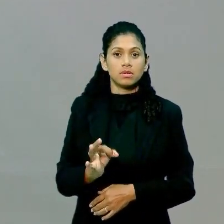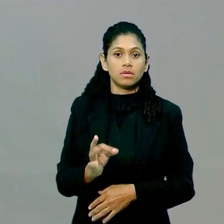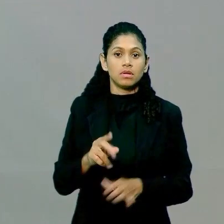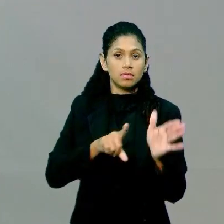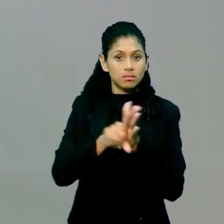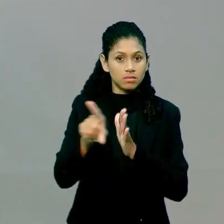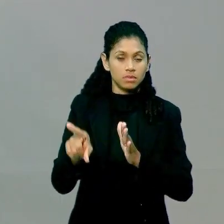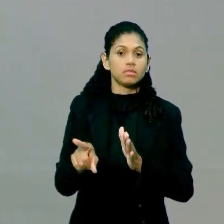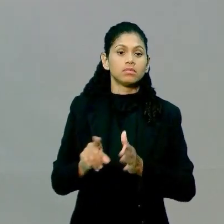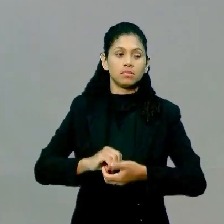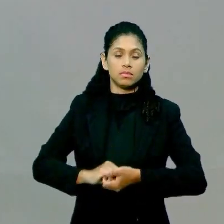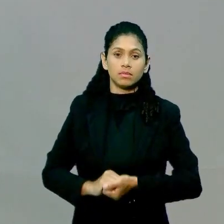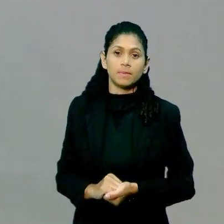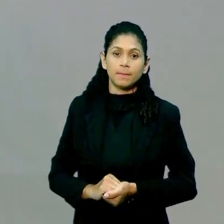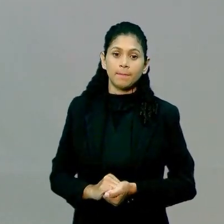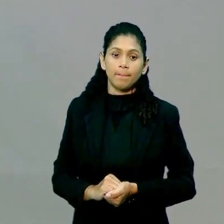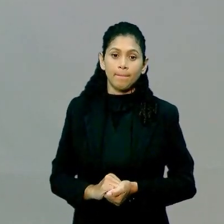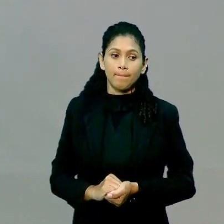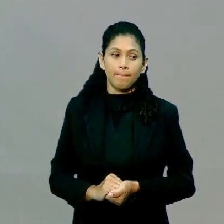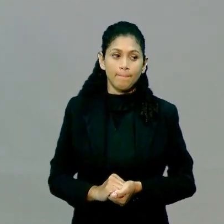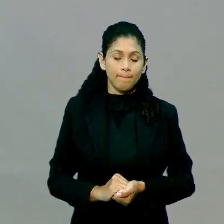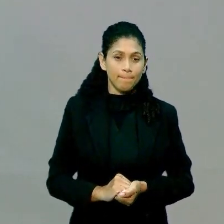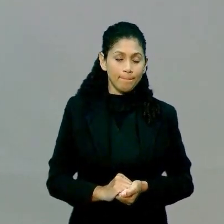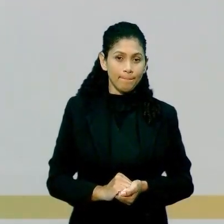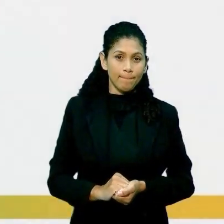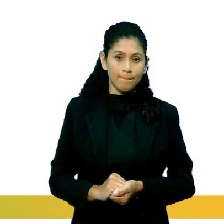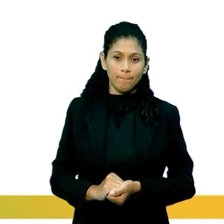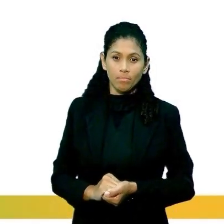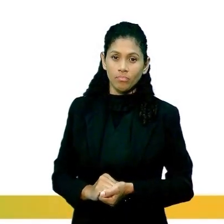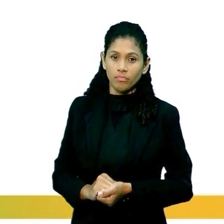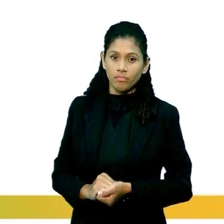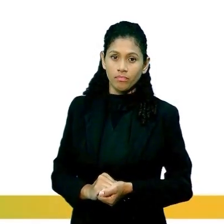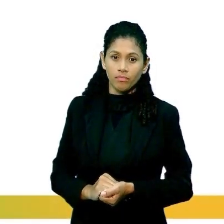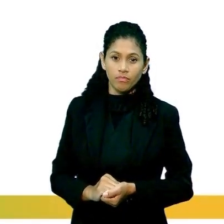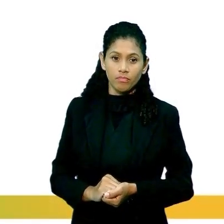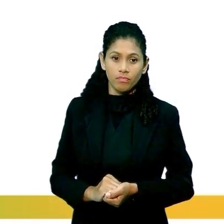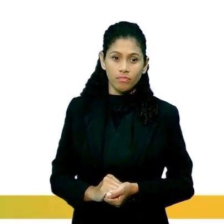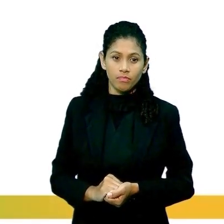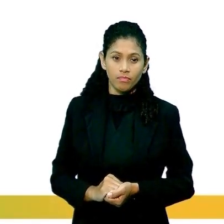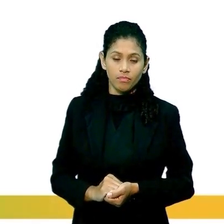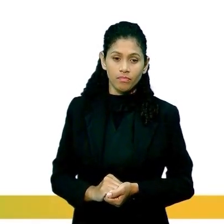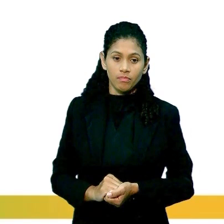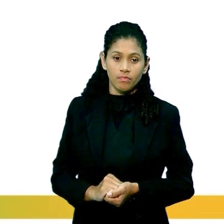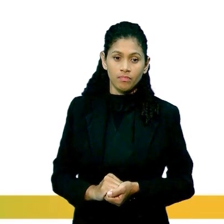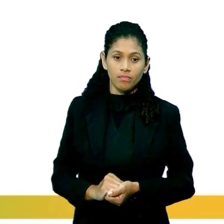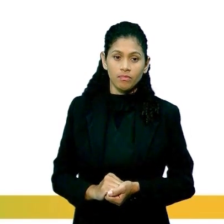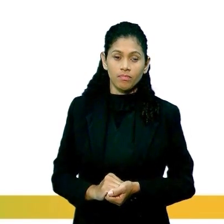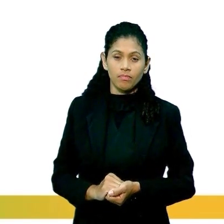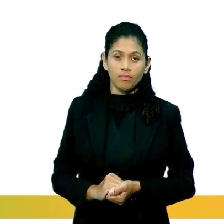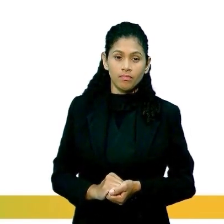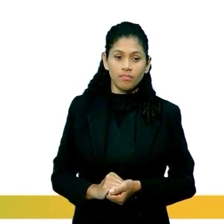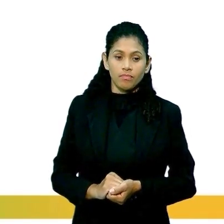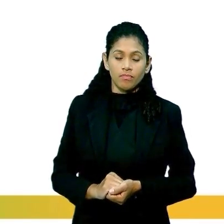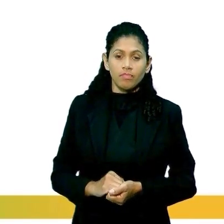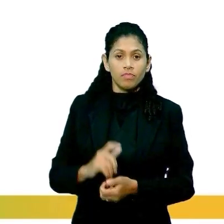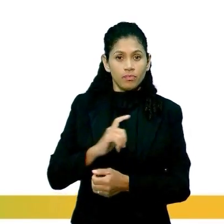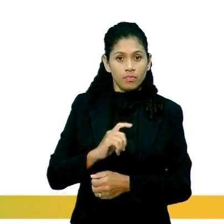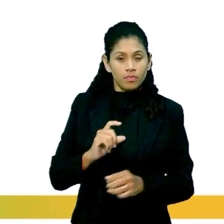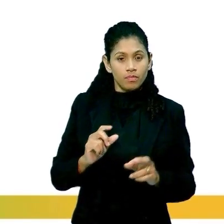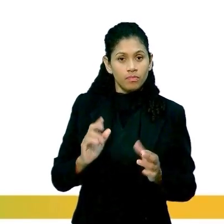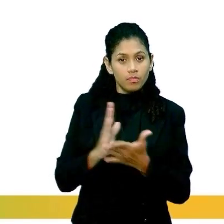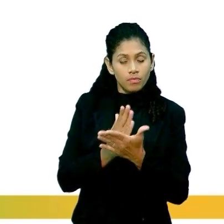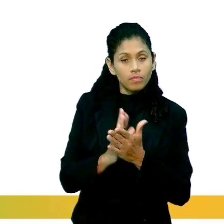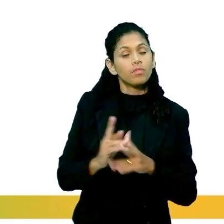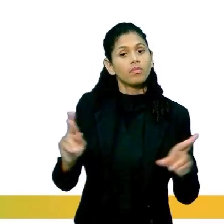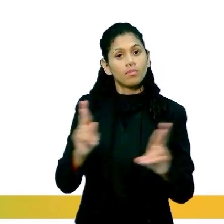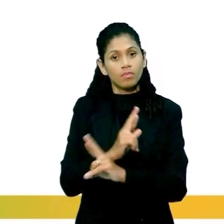cálculo estequiométrico. Vamos lá, seguindo. Olha só. Feito tudo isso, nós temos algumas relações extremamente